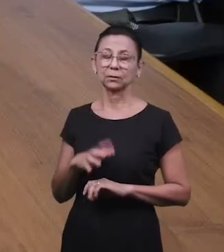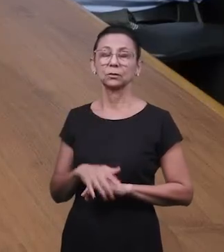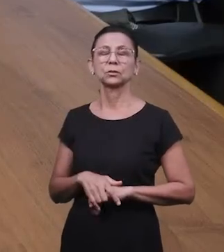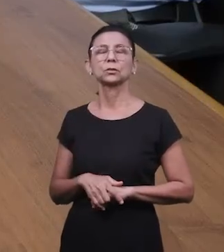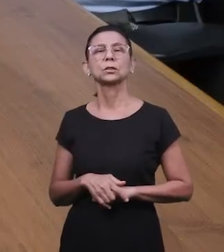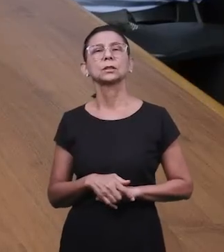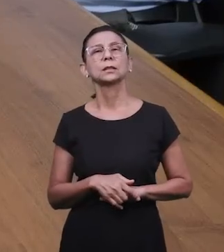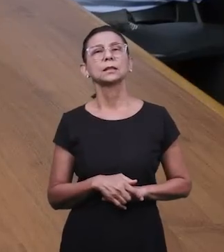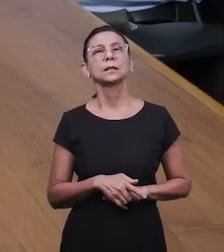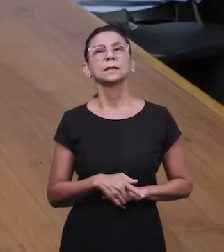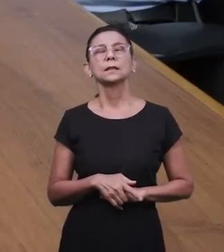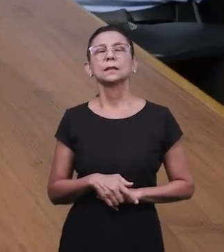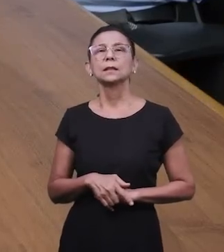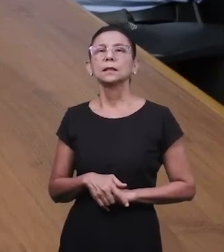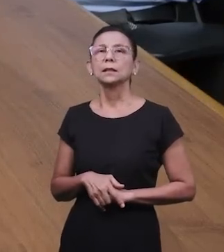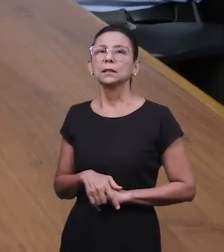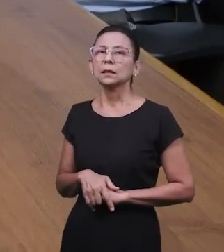fala,